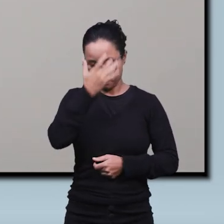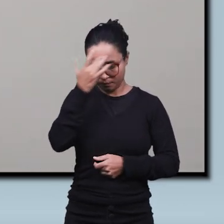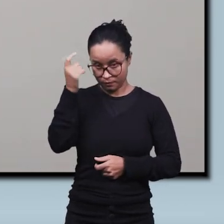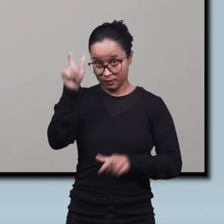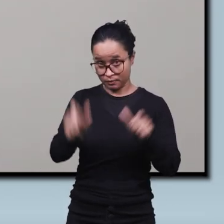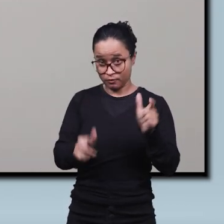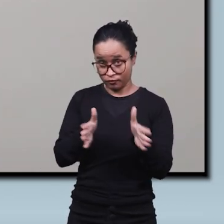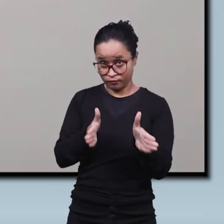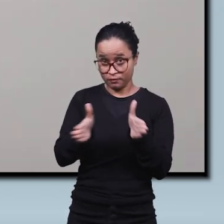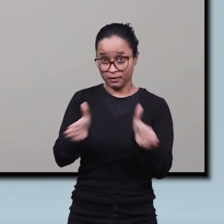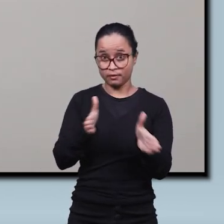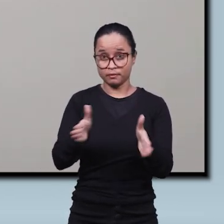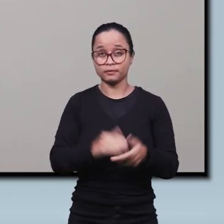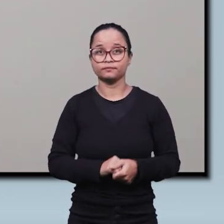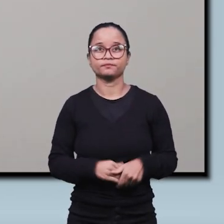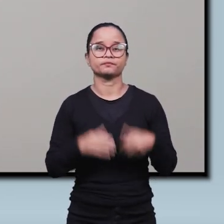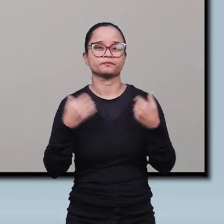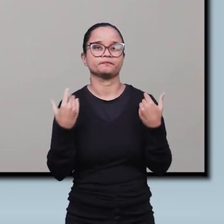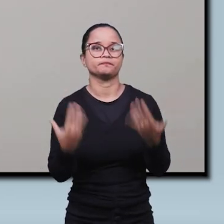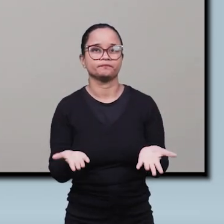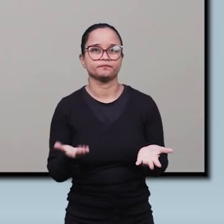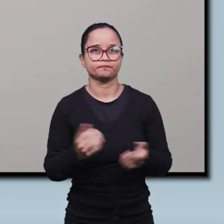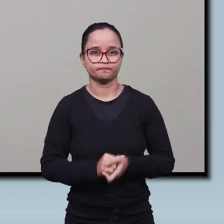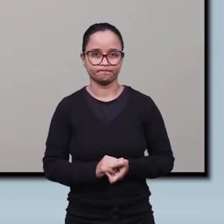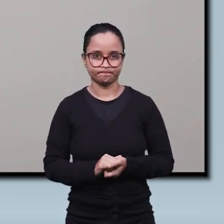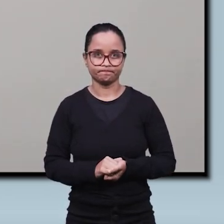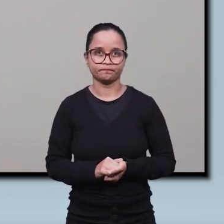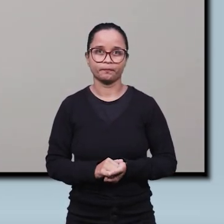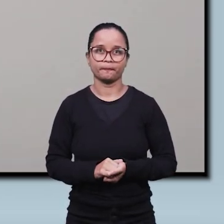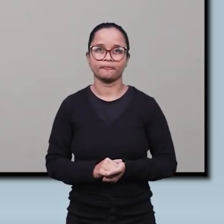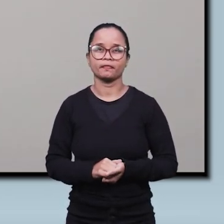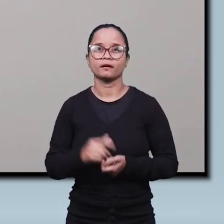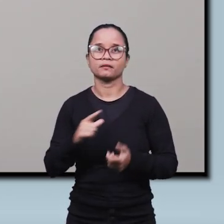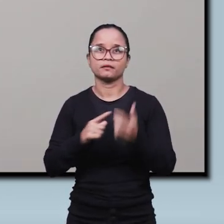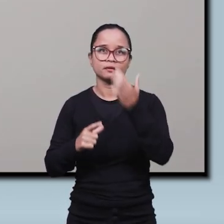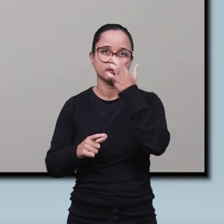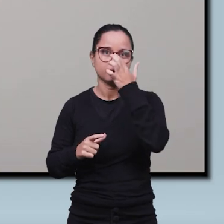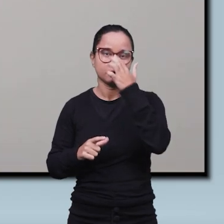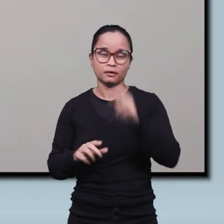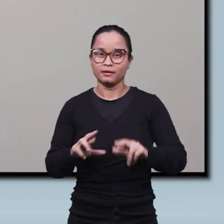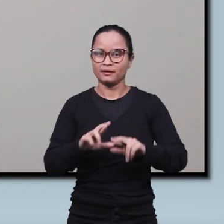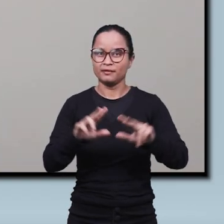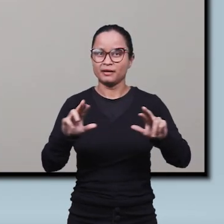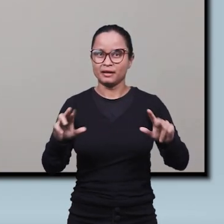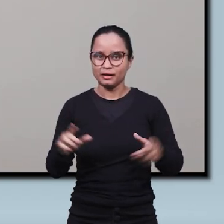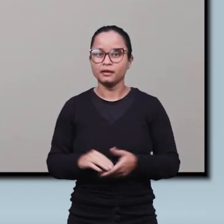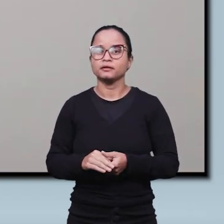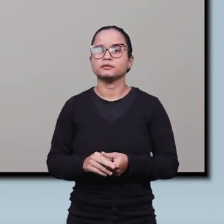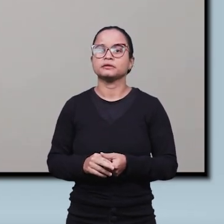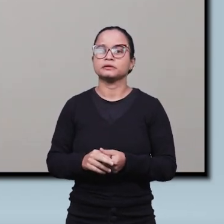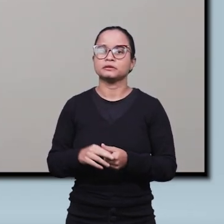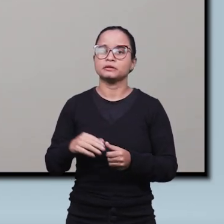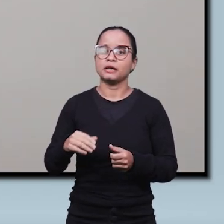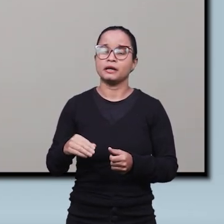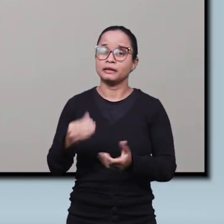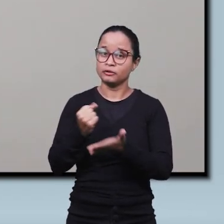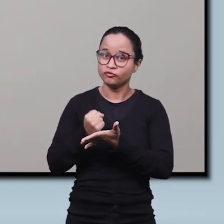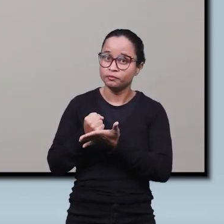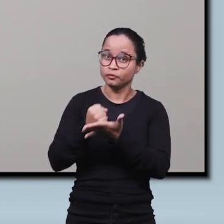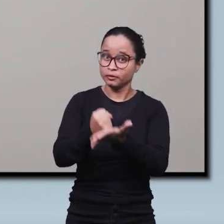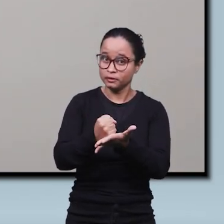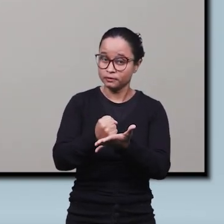de acessibilidade. E aí vem trazendo essas diversa gama de recursos que